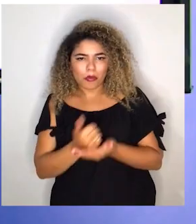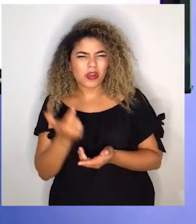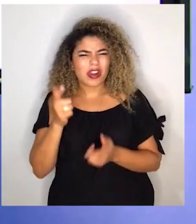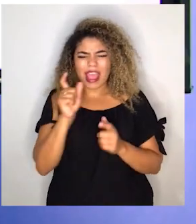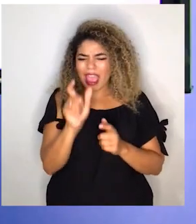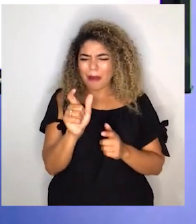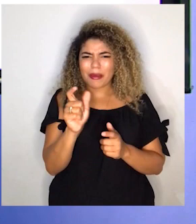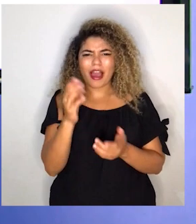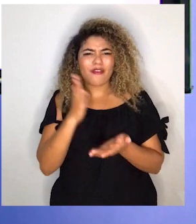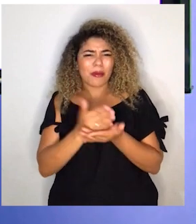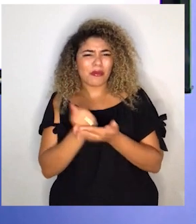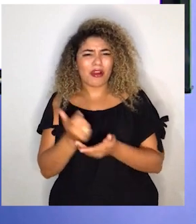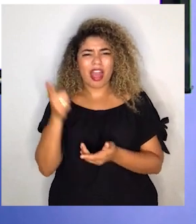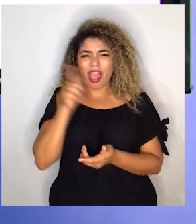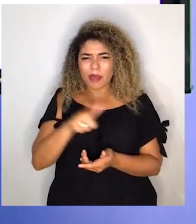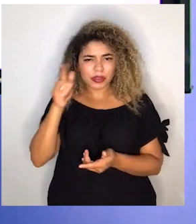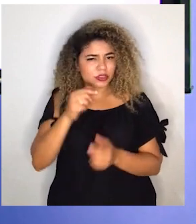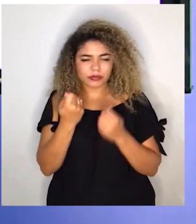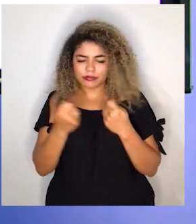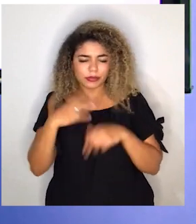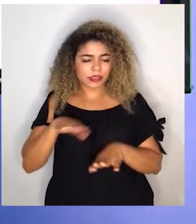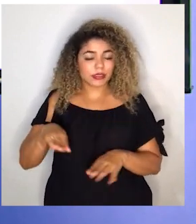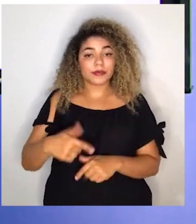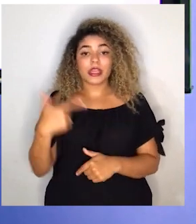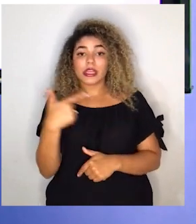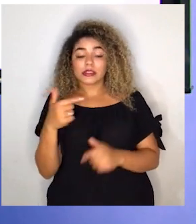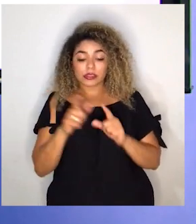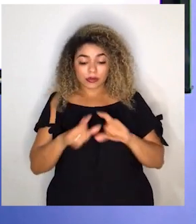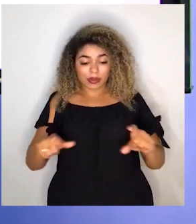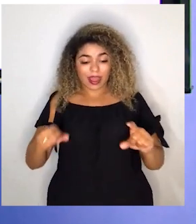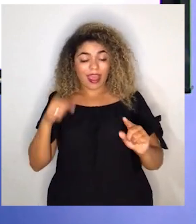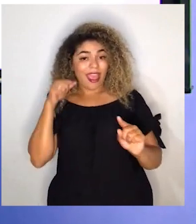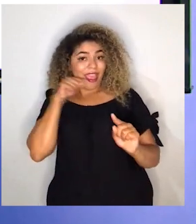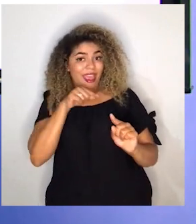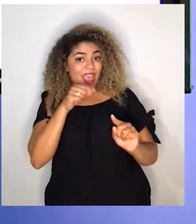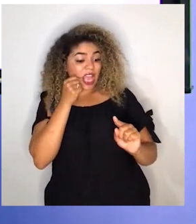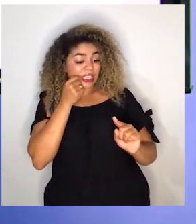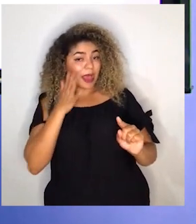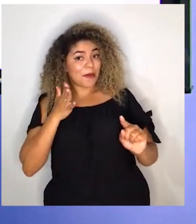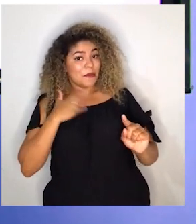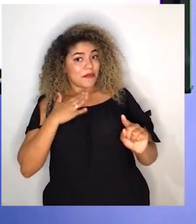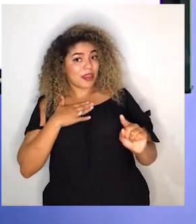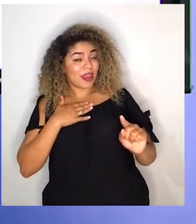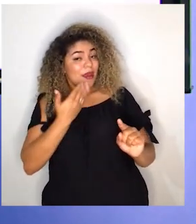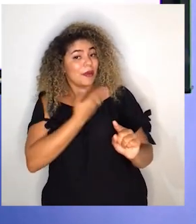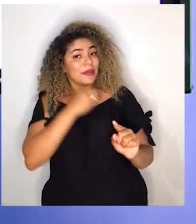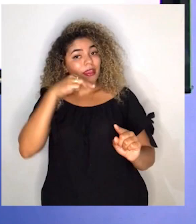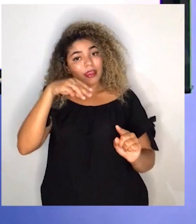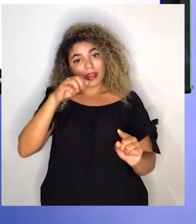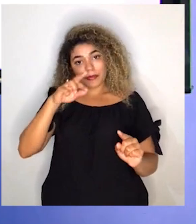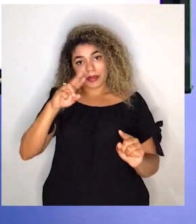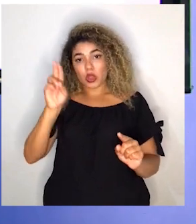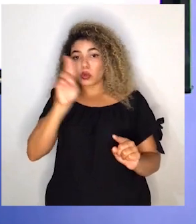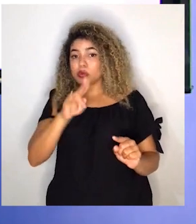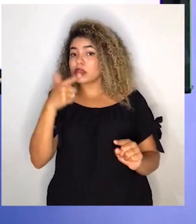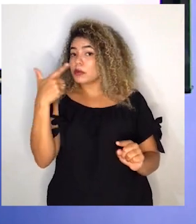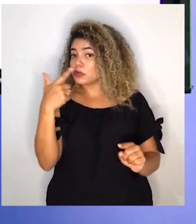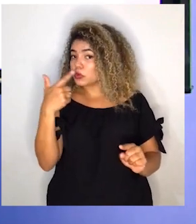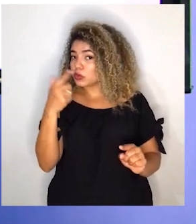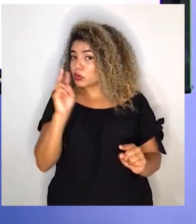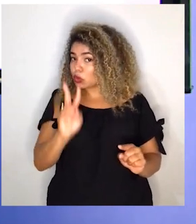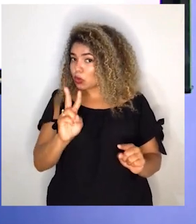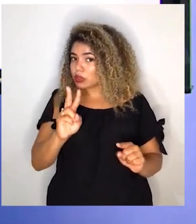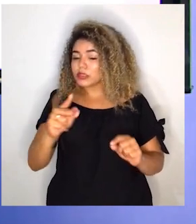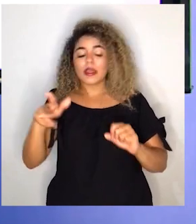bolo. Neste segundo exemplo, este lápis é da minha amiga Maria. Utilizamos dois pronomes. O